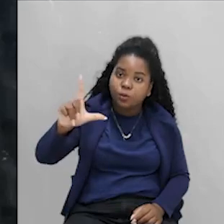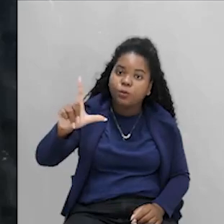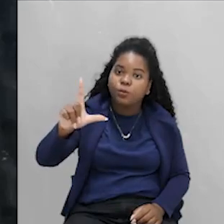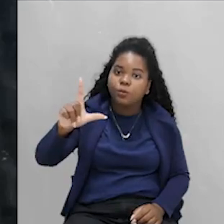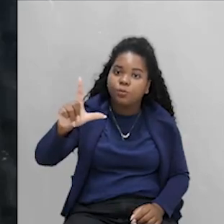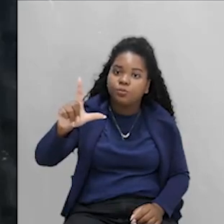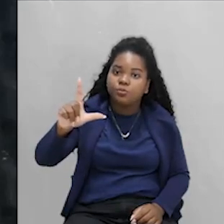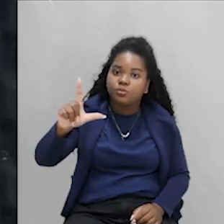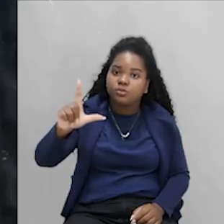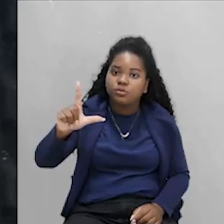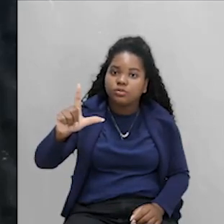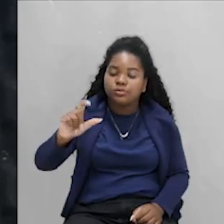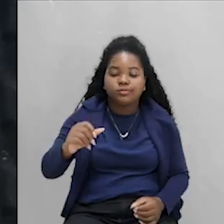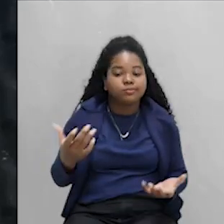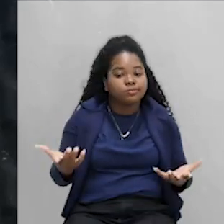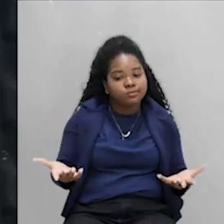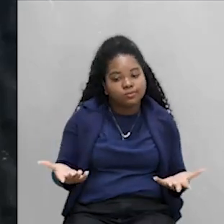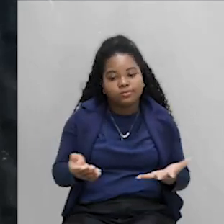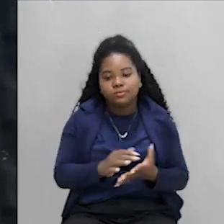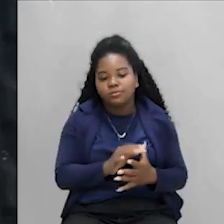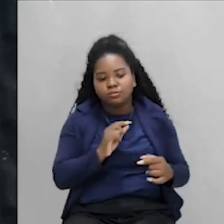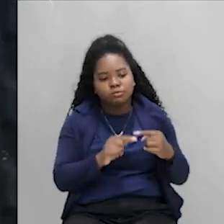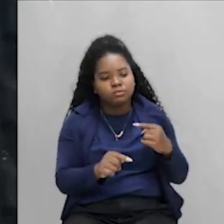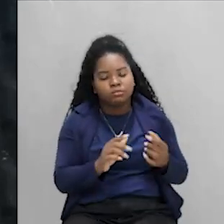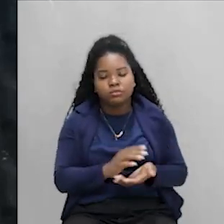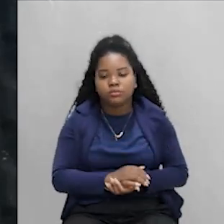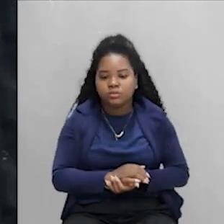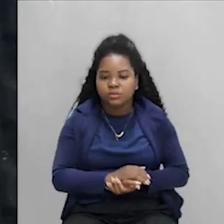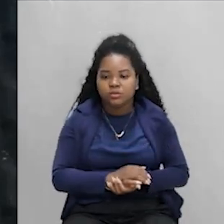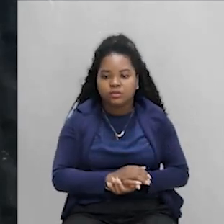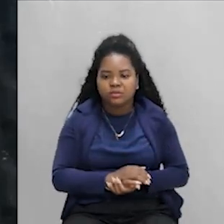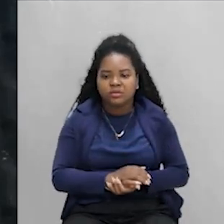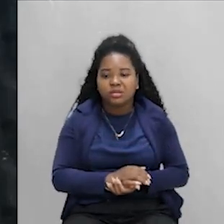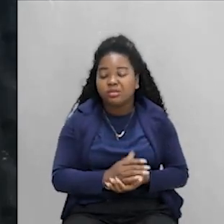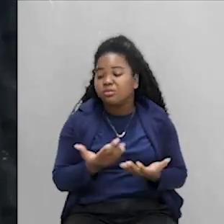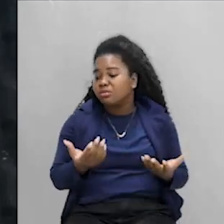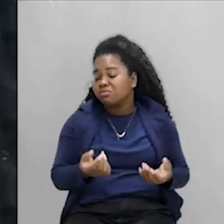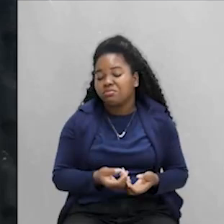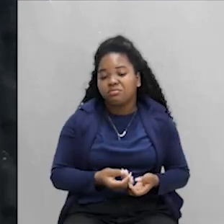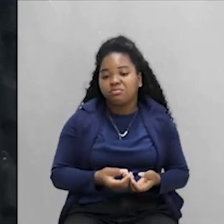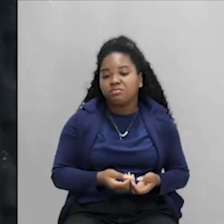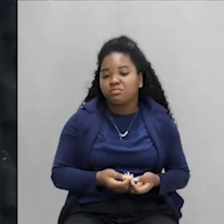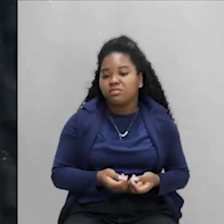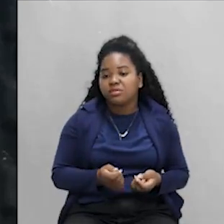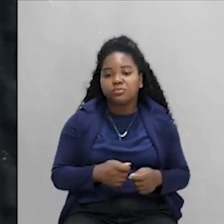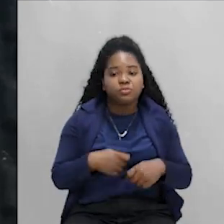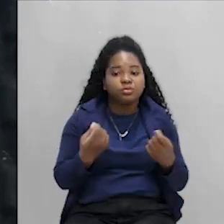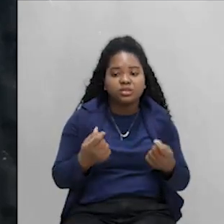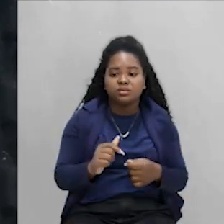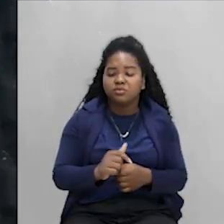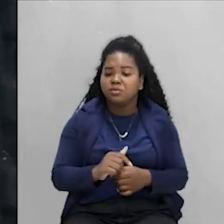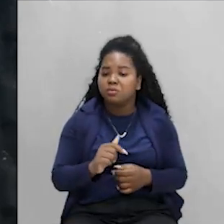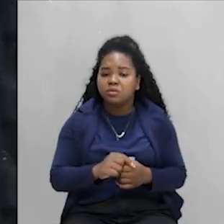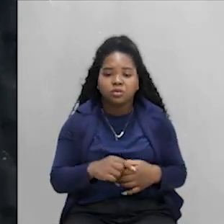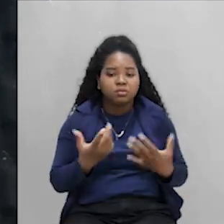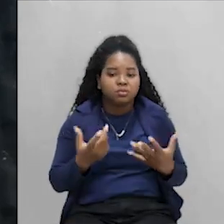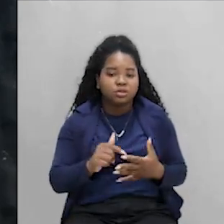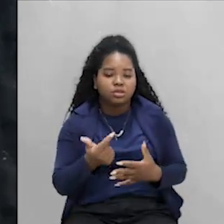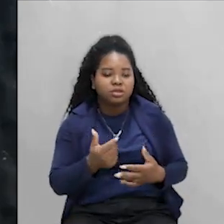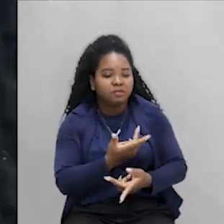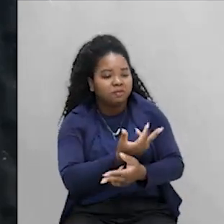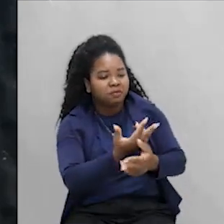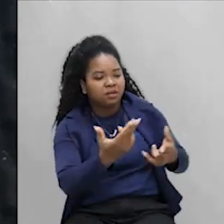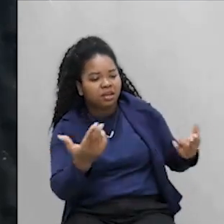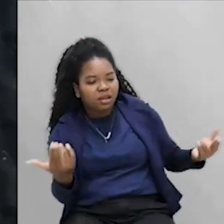e aí isso não condiz Então na verdade não era para a gente ter essa infinidade de produtos né